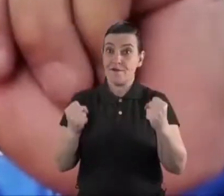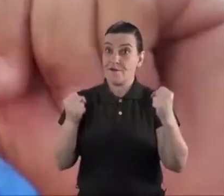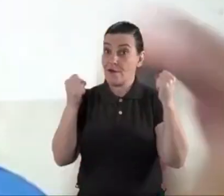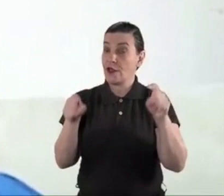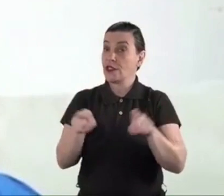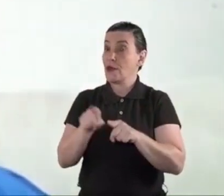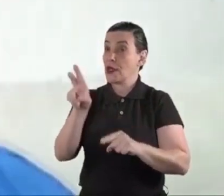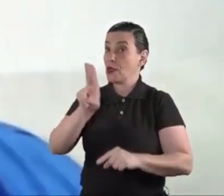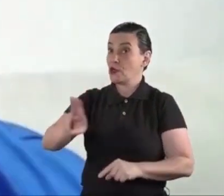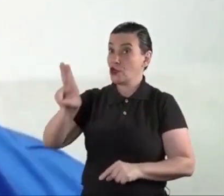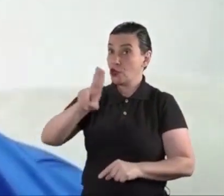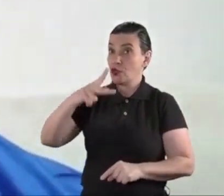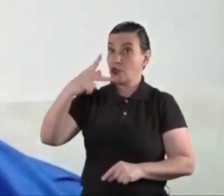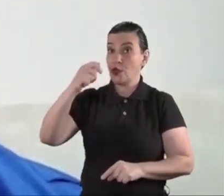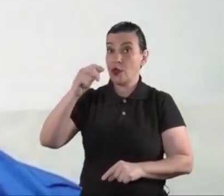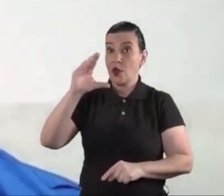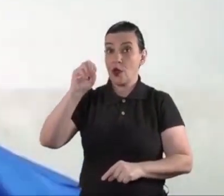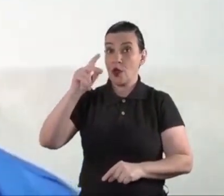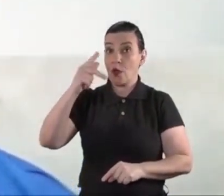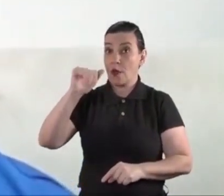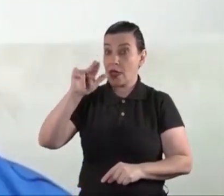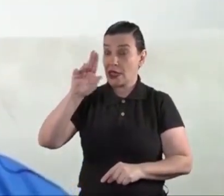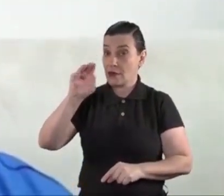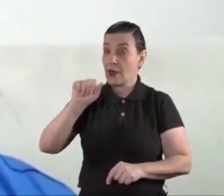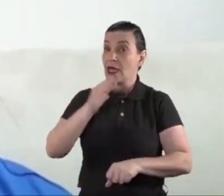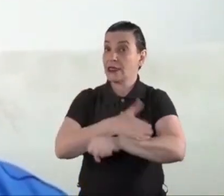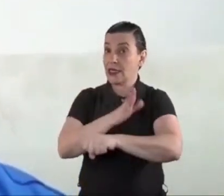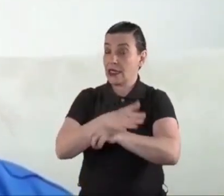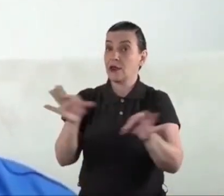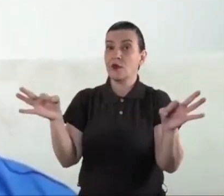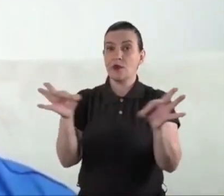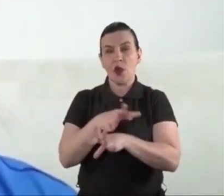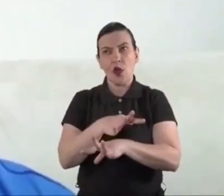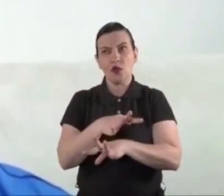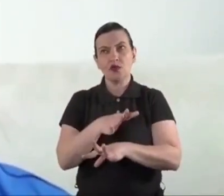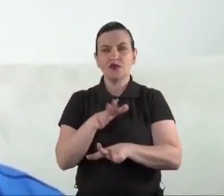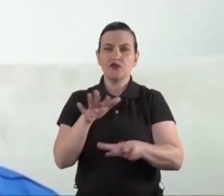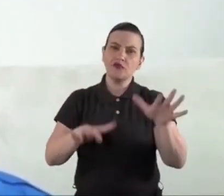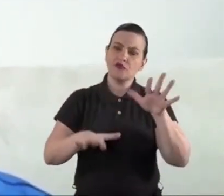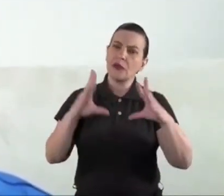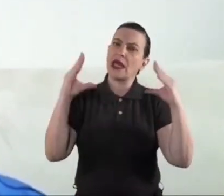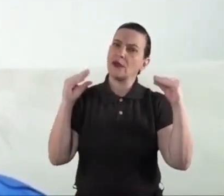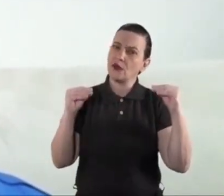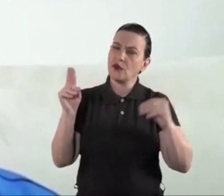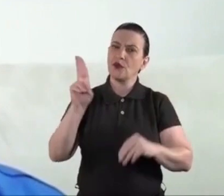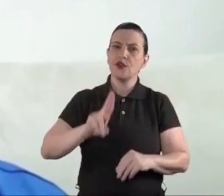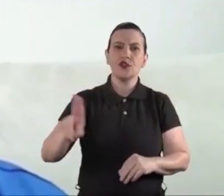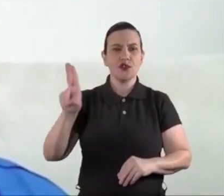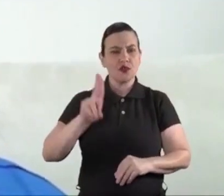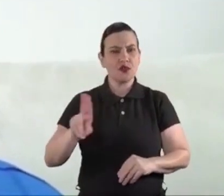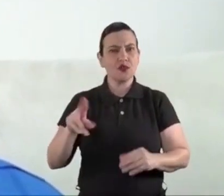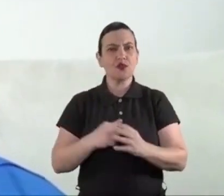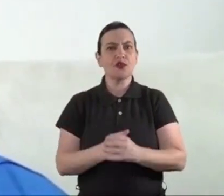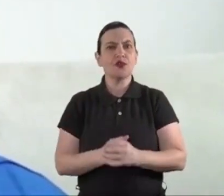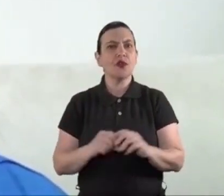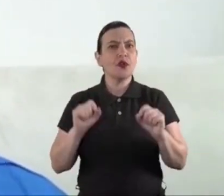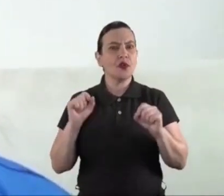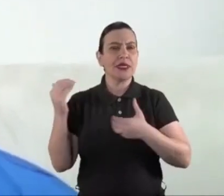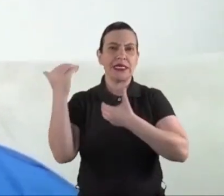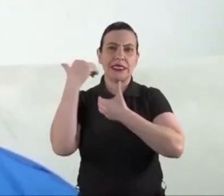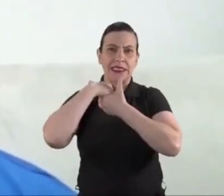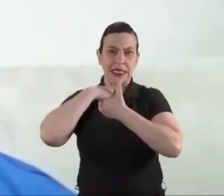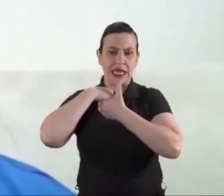Utilizo também Copaíba pós-treino, em geral utilizo eles à noite, né, de forma